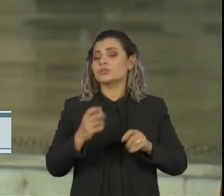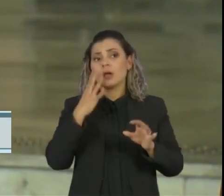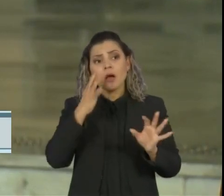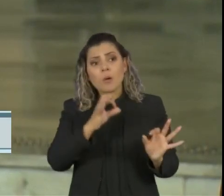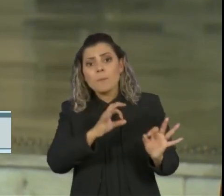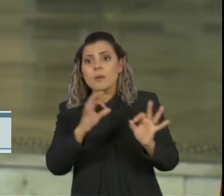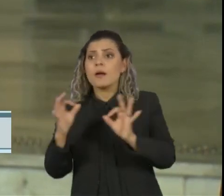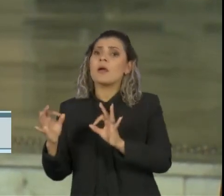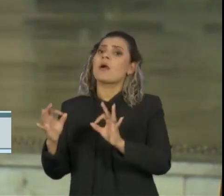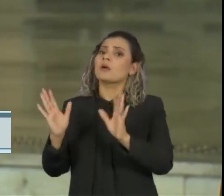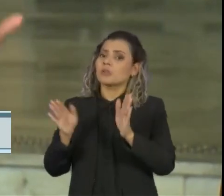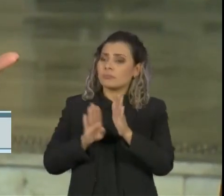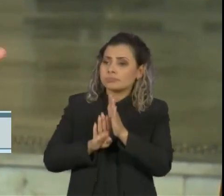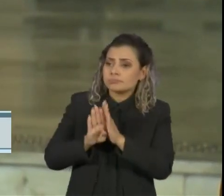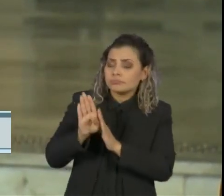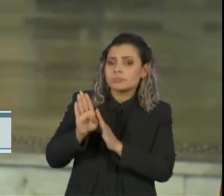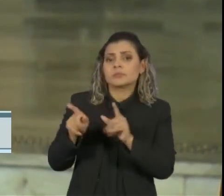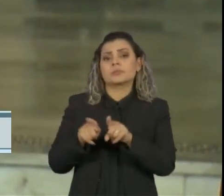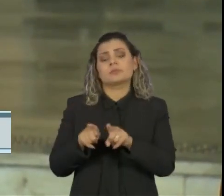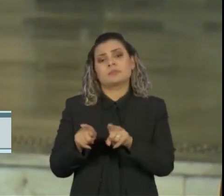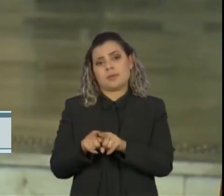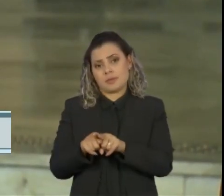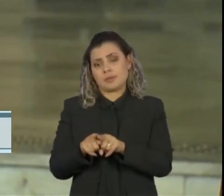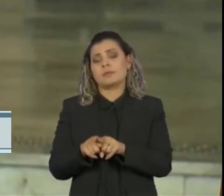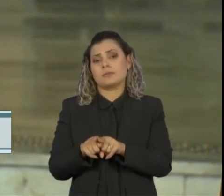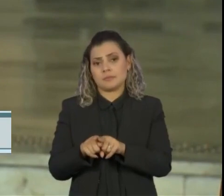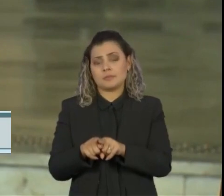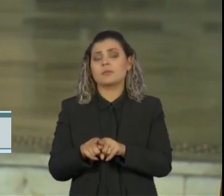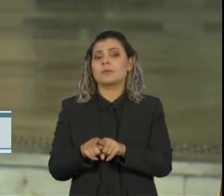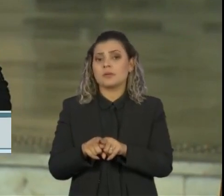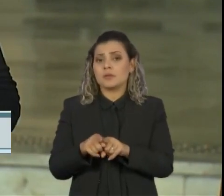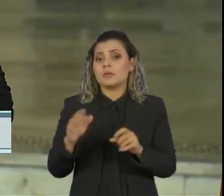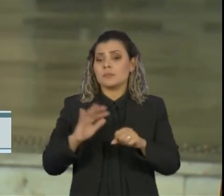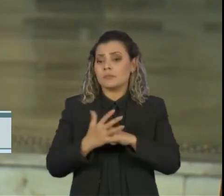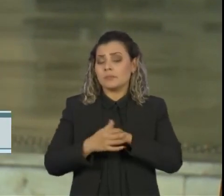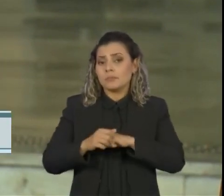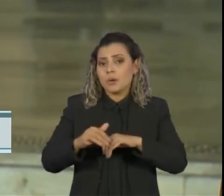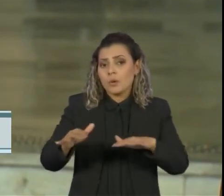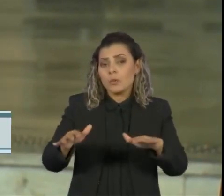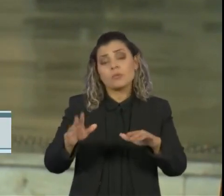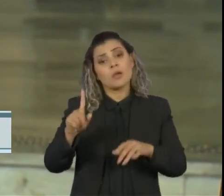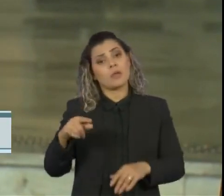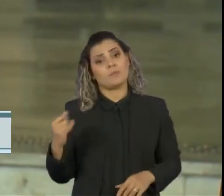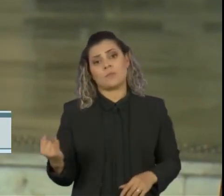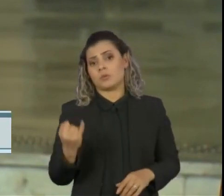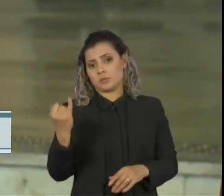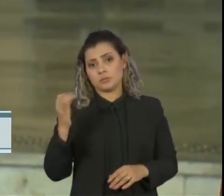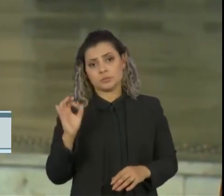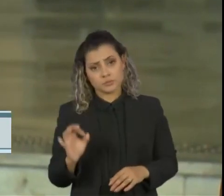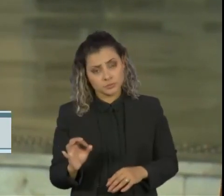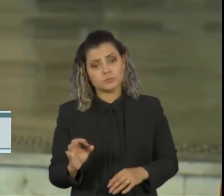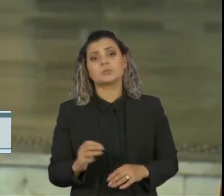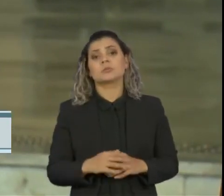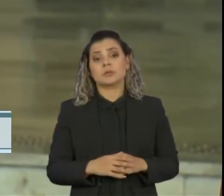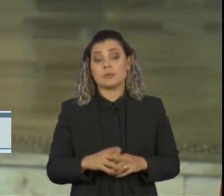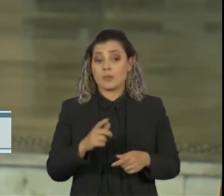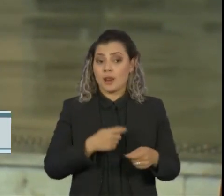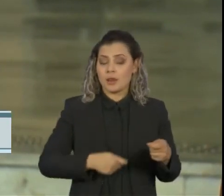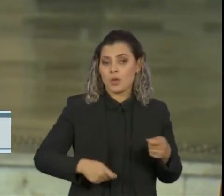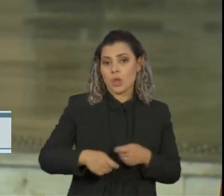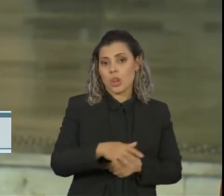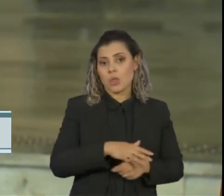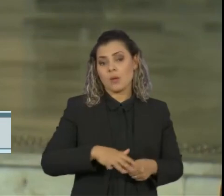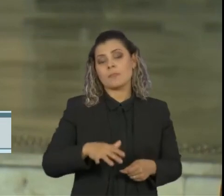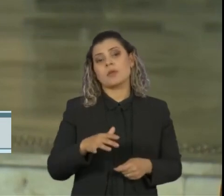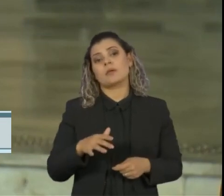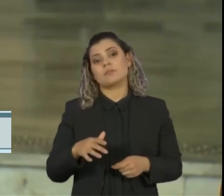acompanhar a evolução tanto da capacidade hospitalar quanto da epidemia, são fundamentais para que a atividade econômica